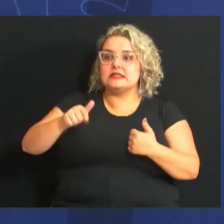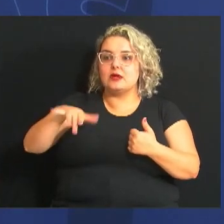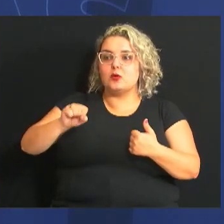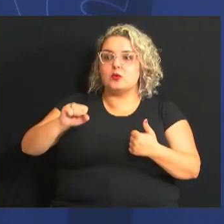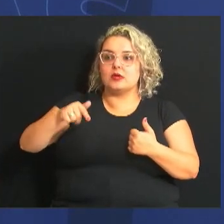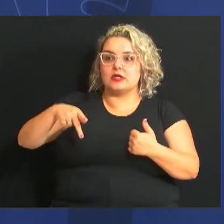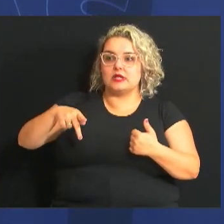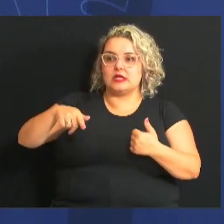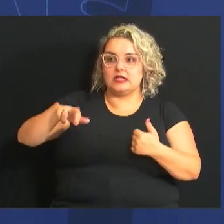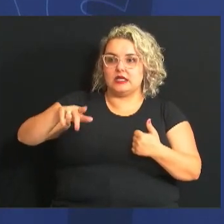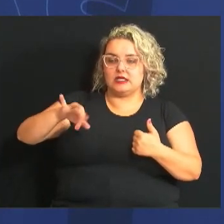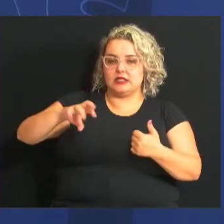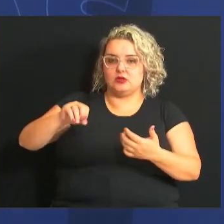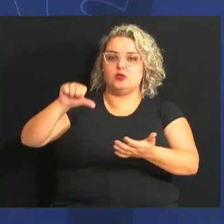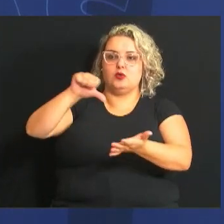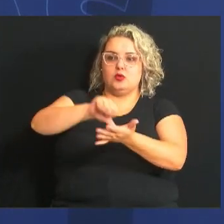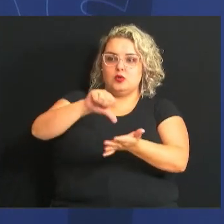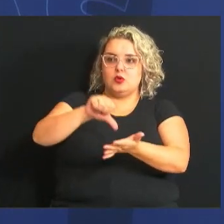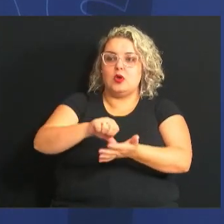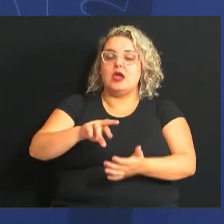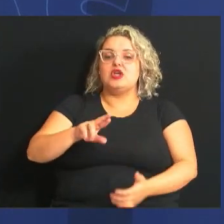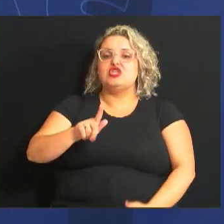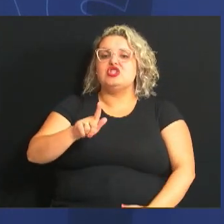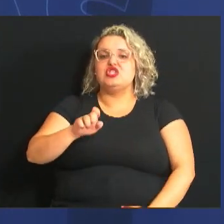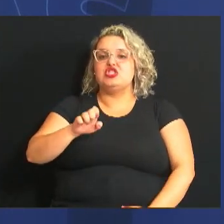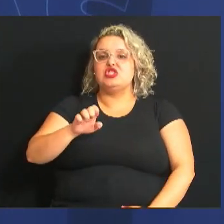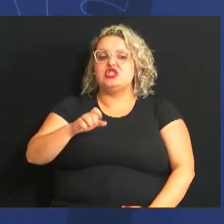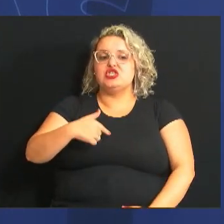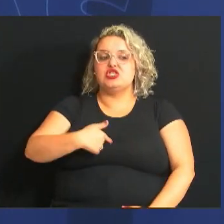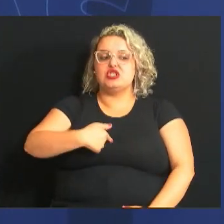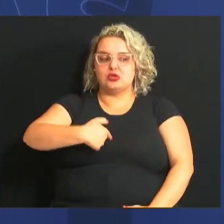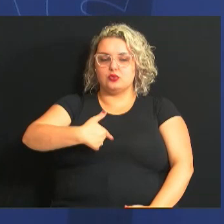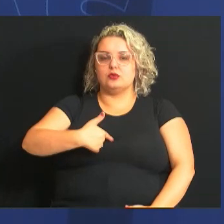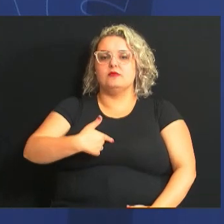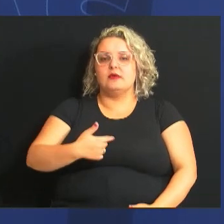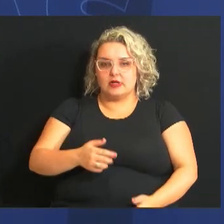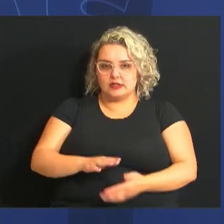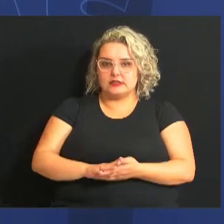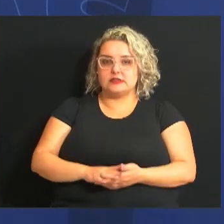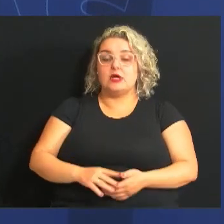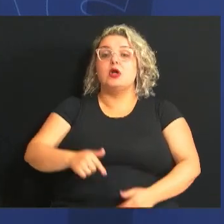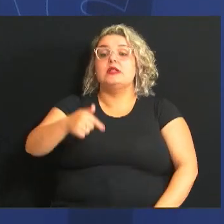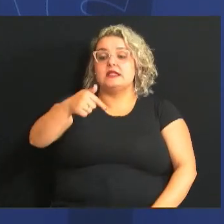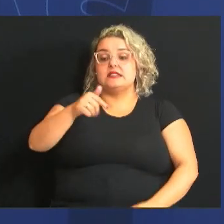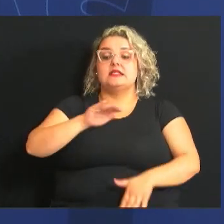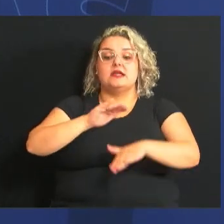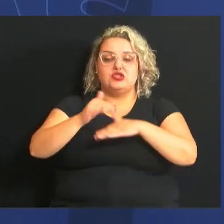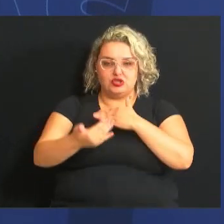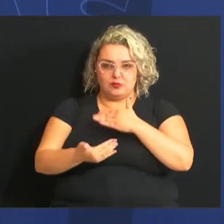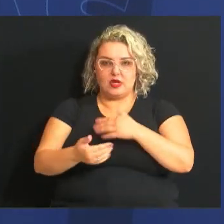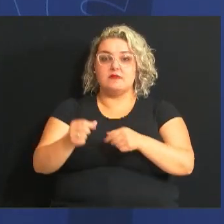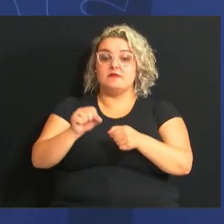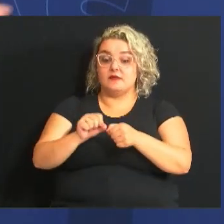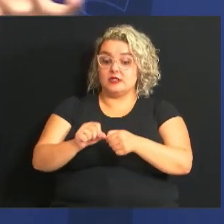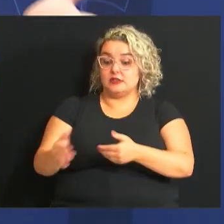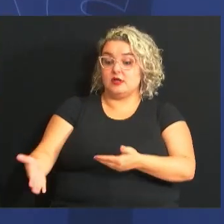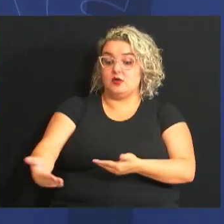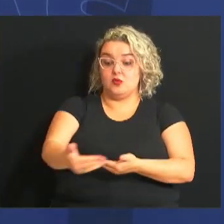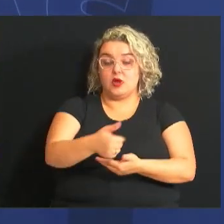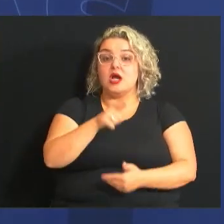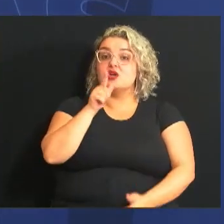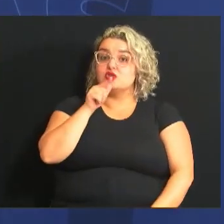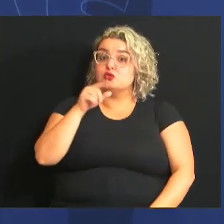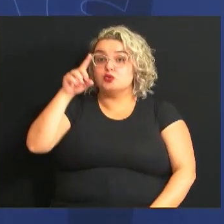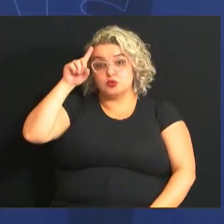residencial Getúlio Vargas. Então, moradores destes 7 bairros, façam a reserva de água no dia de hoje,